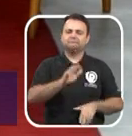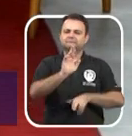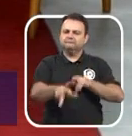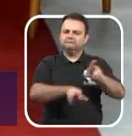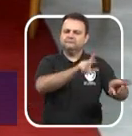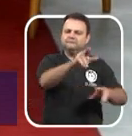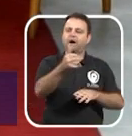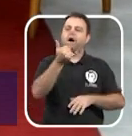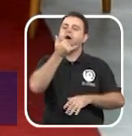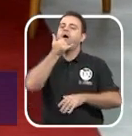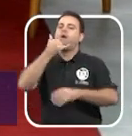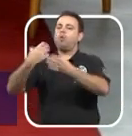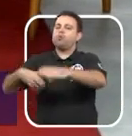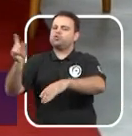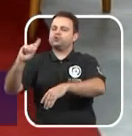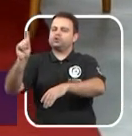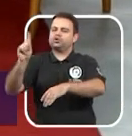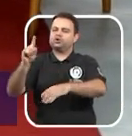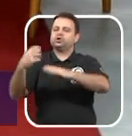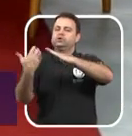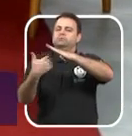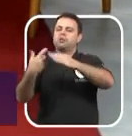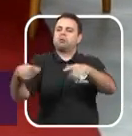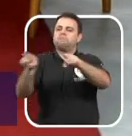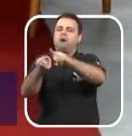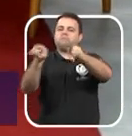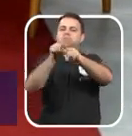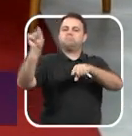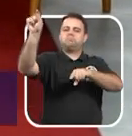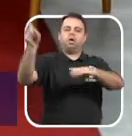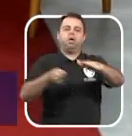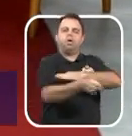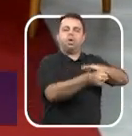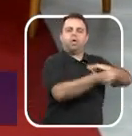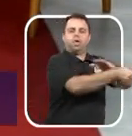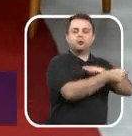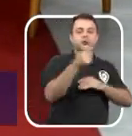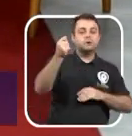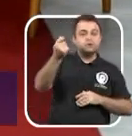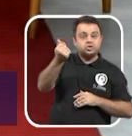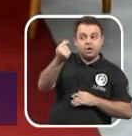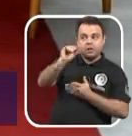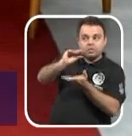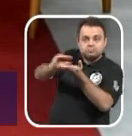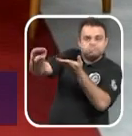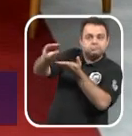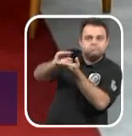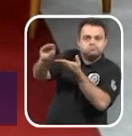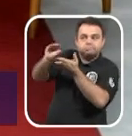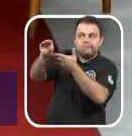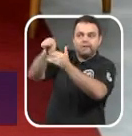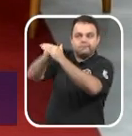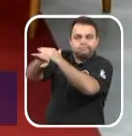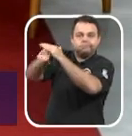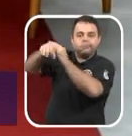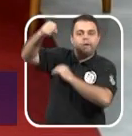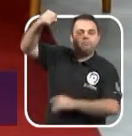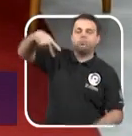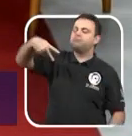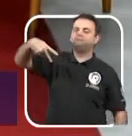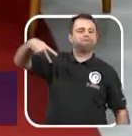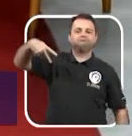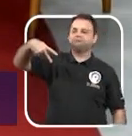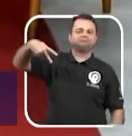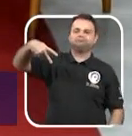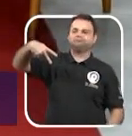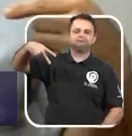contratar por terceirização, esse trabalhador ele não contribui com a Rio Preto Prev. Então, você está gastando um dinheiro do município que não volta nada para a Rio Preto